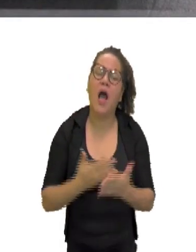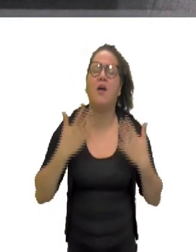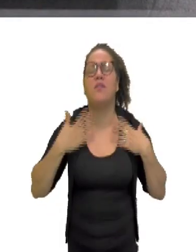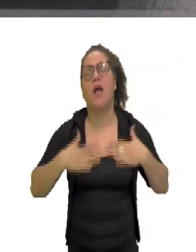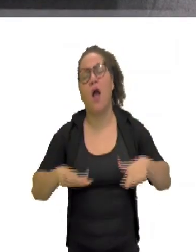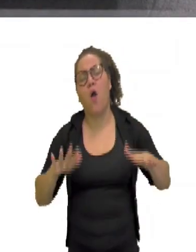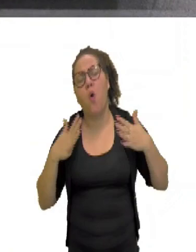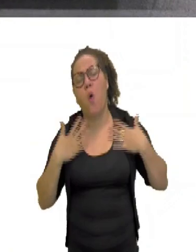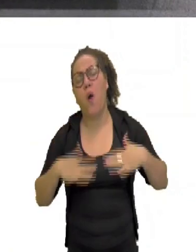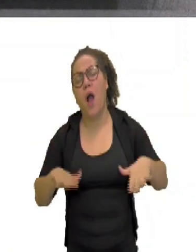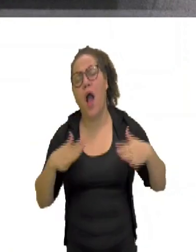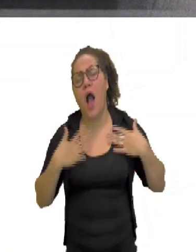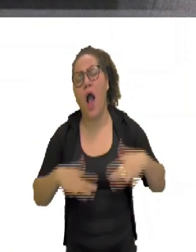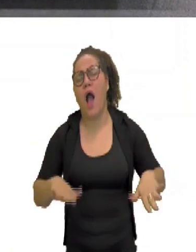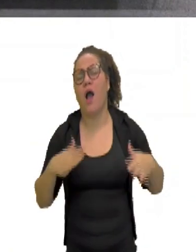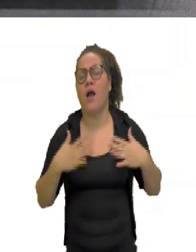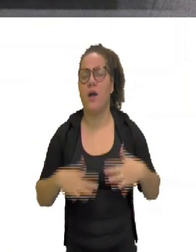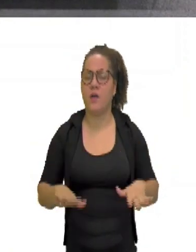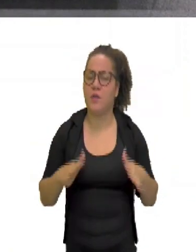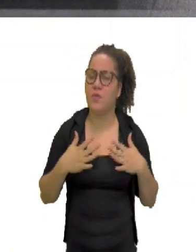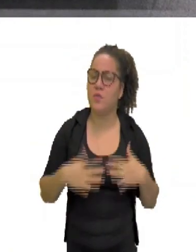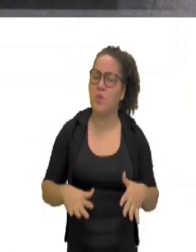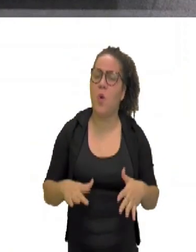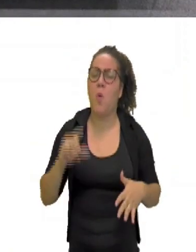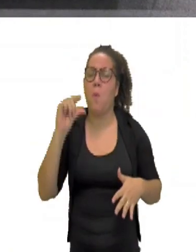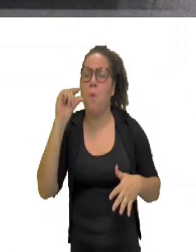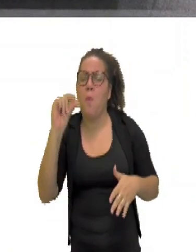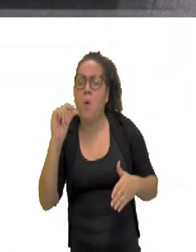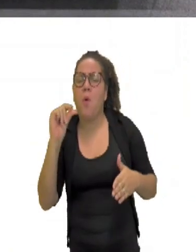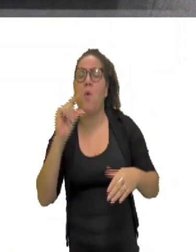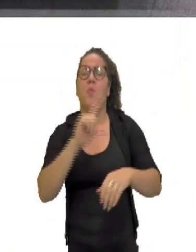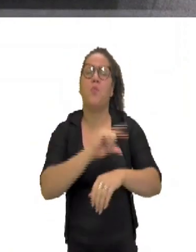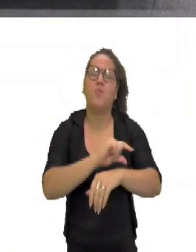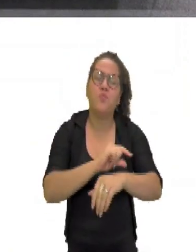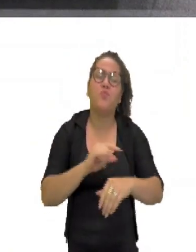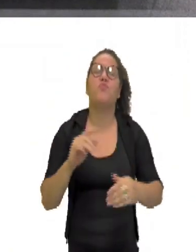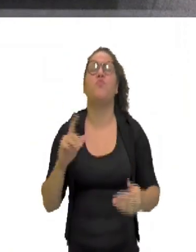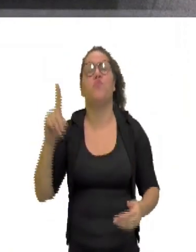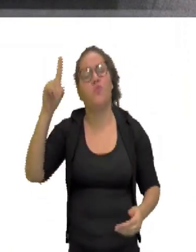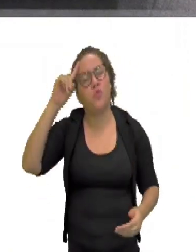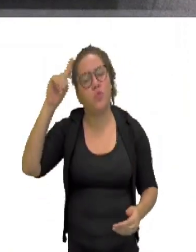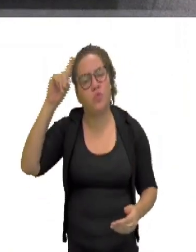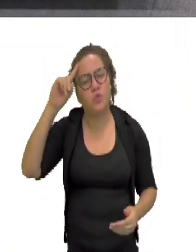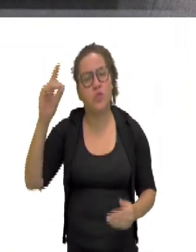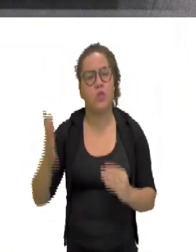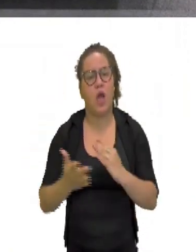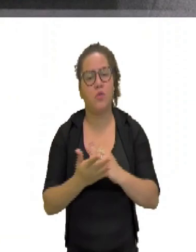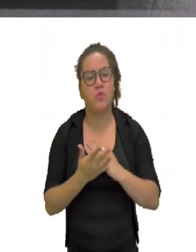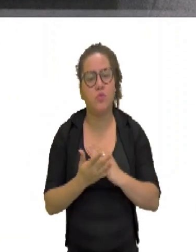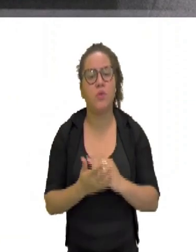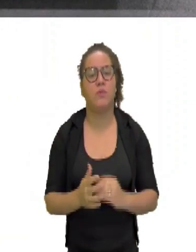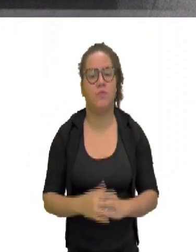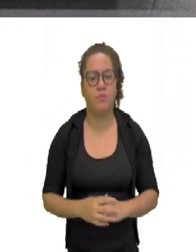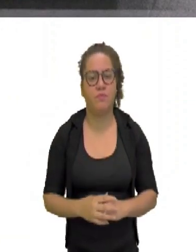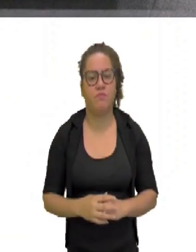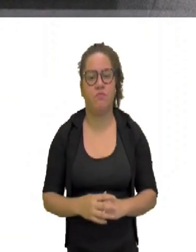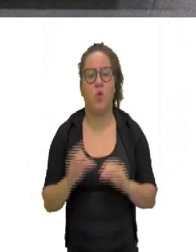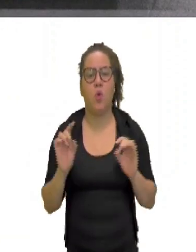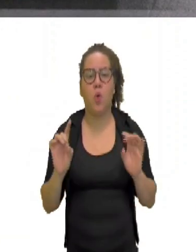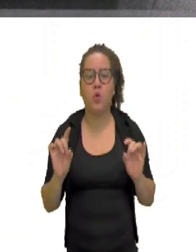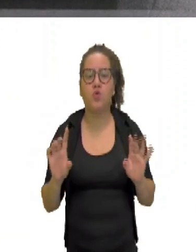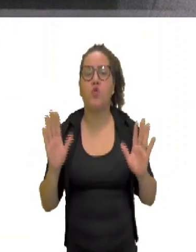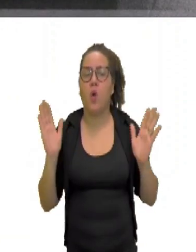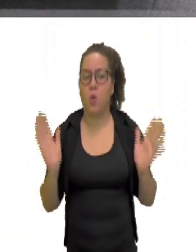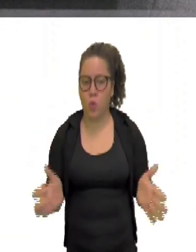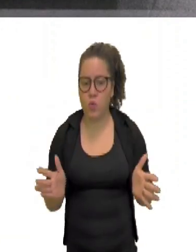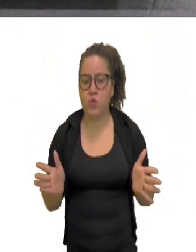precisa correr, tira um pouco tempo todos os dias, já ajuda também. E por hoje é só, e